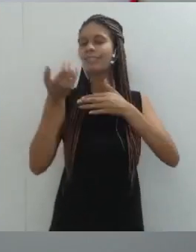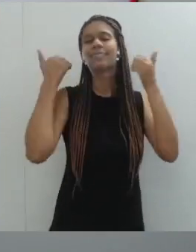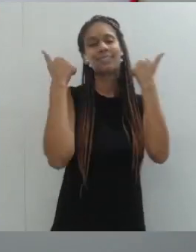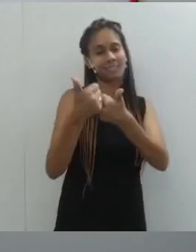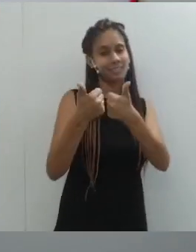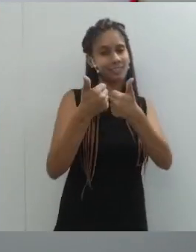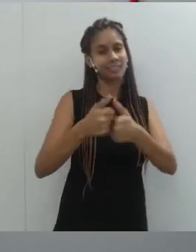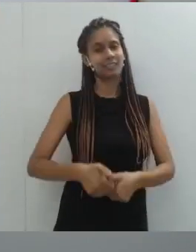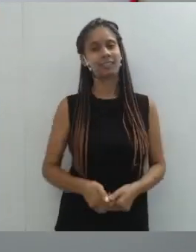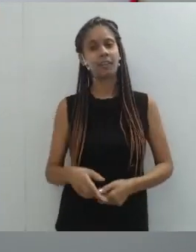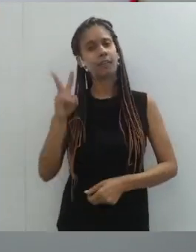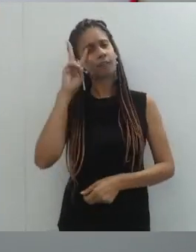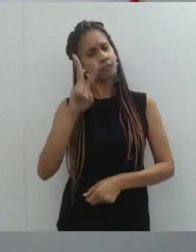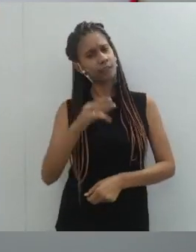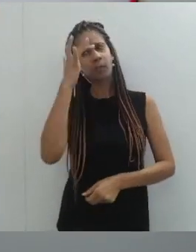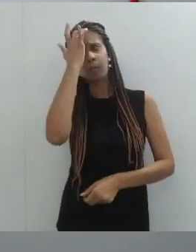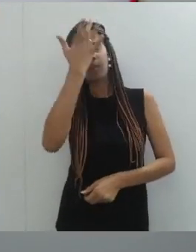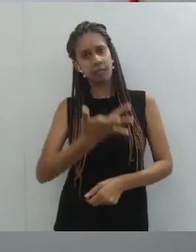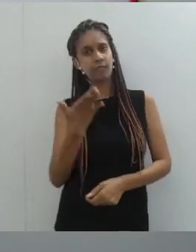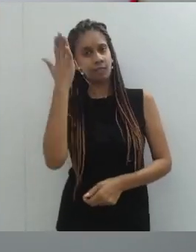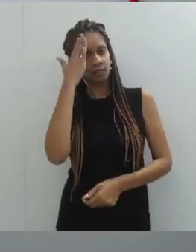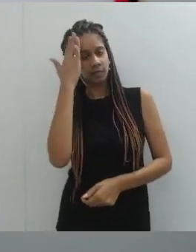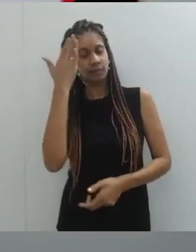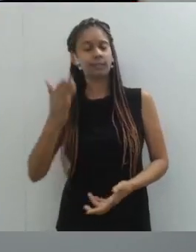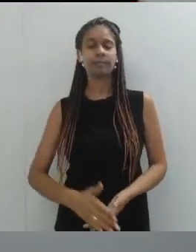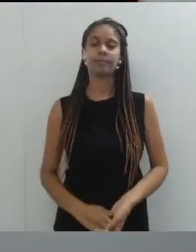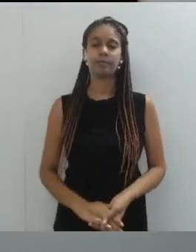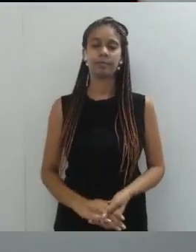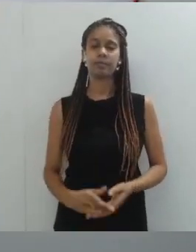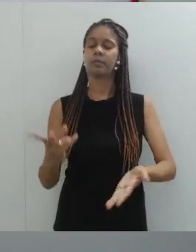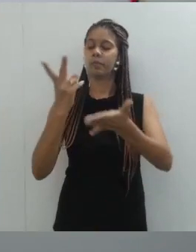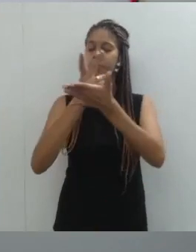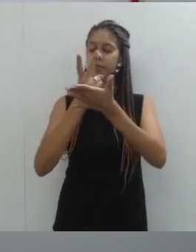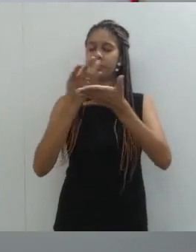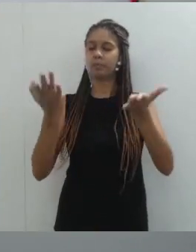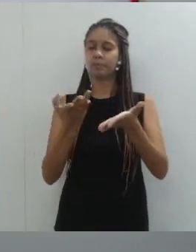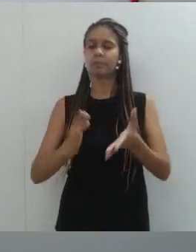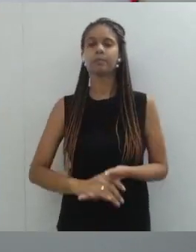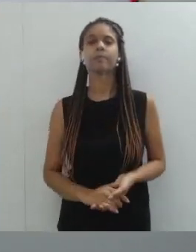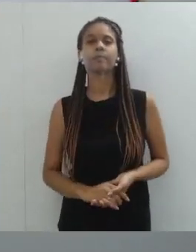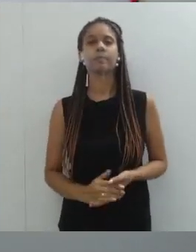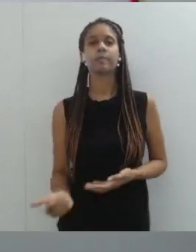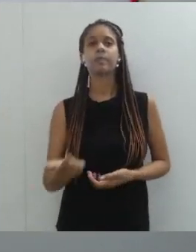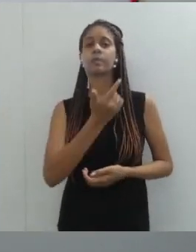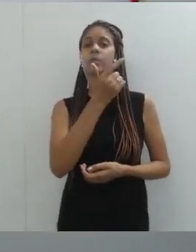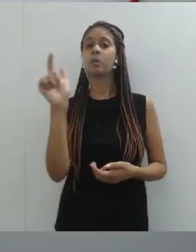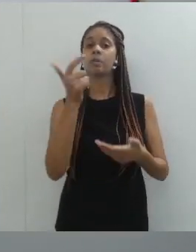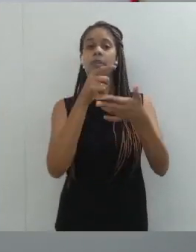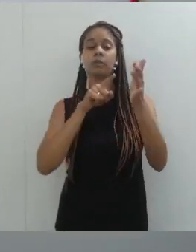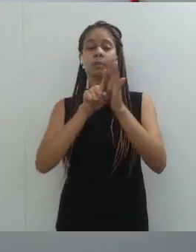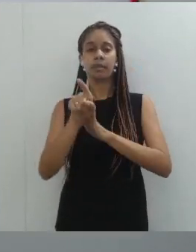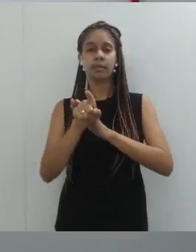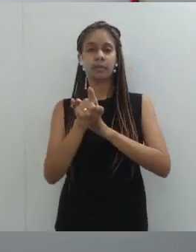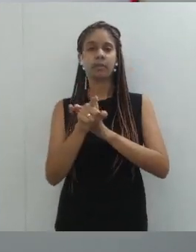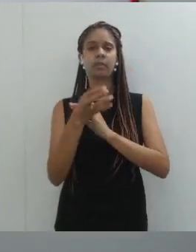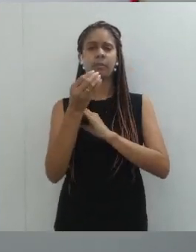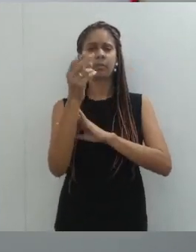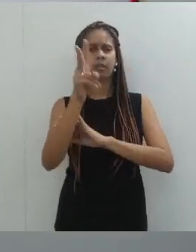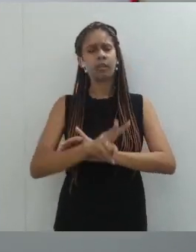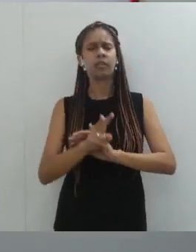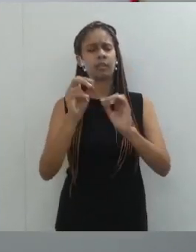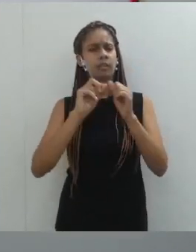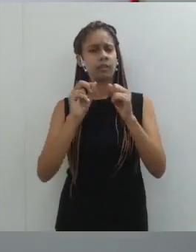Bacana? Vê como é fácil a gente entender? Vamos continuar aí. Outras perguntas que muitas vezes me